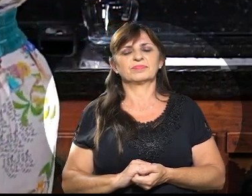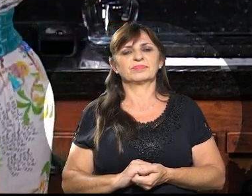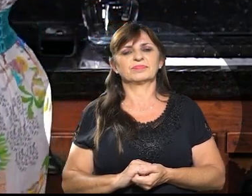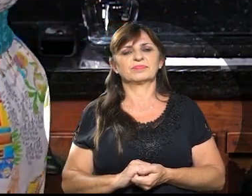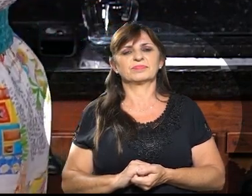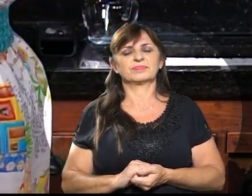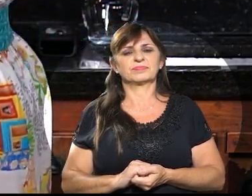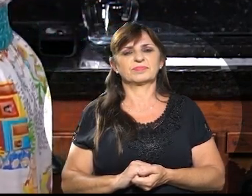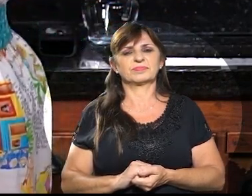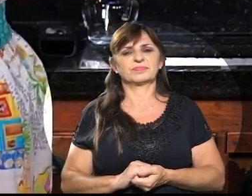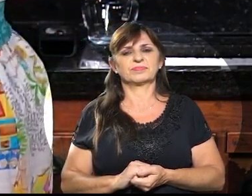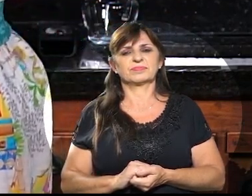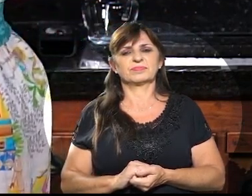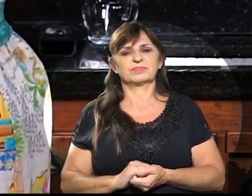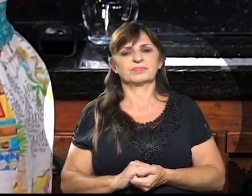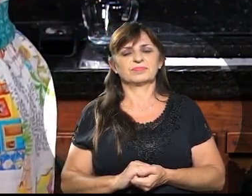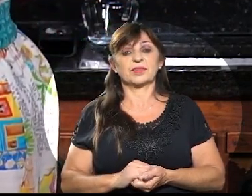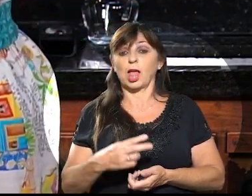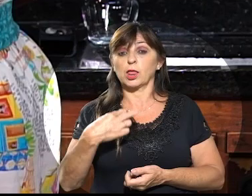E não podemos esquecer do sal.